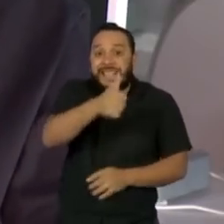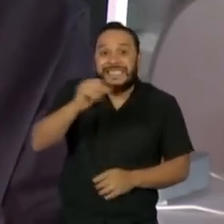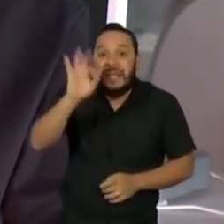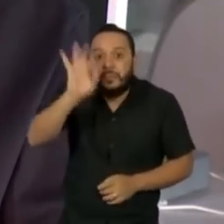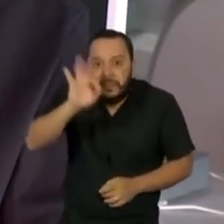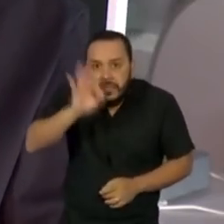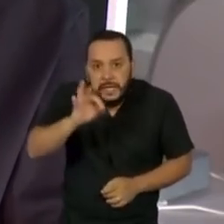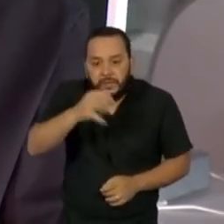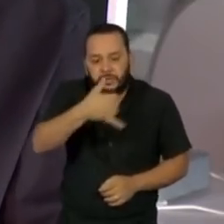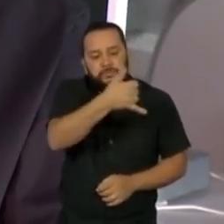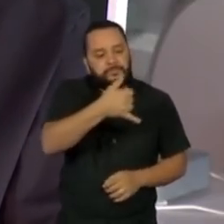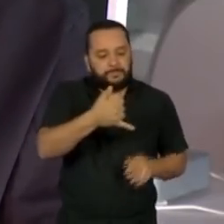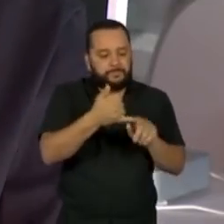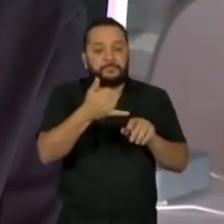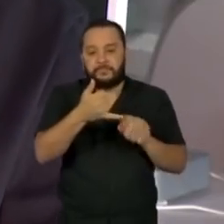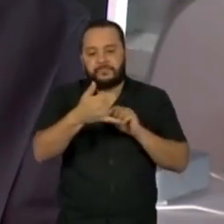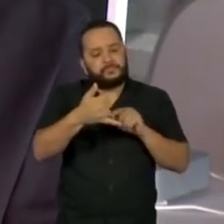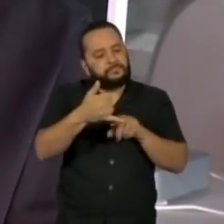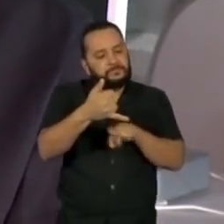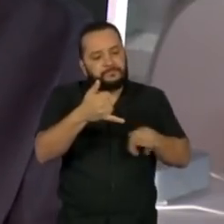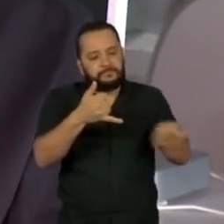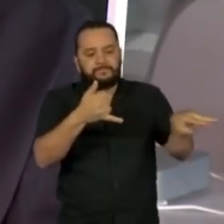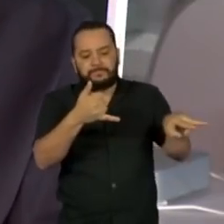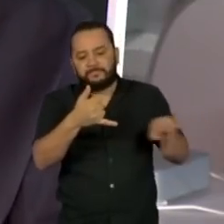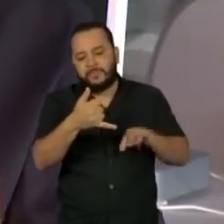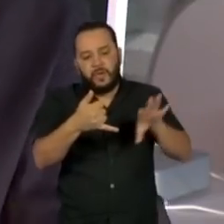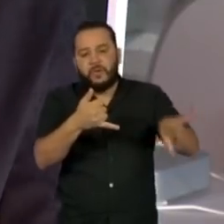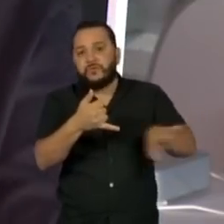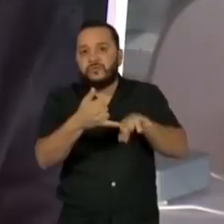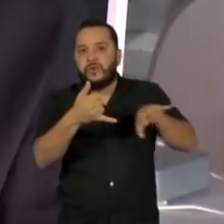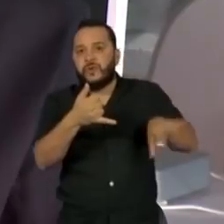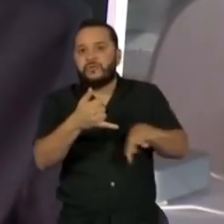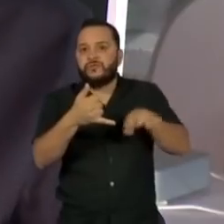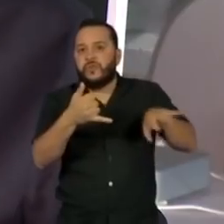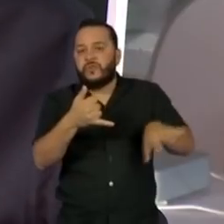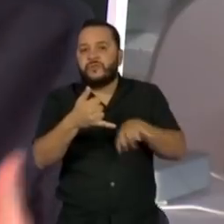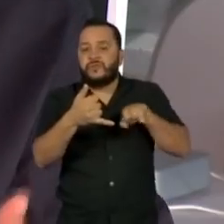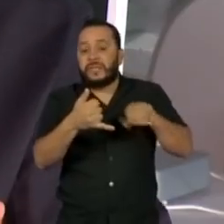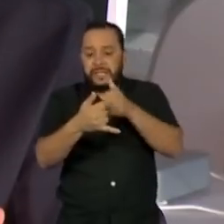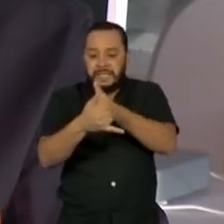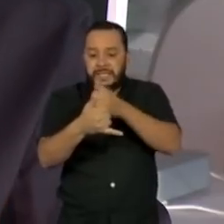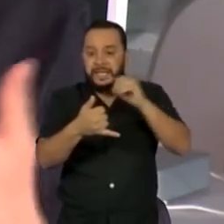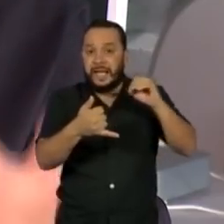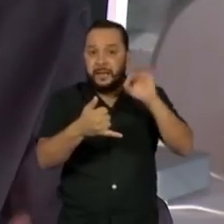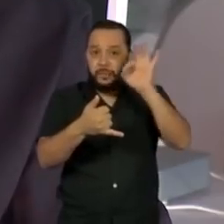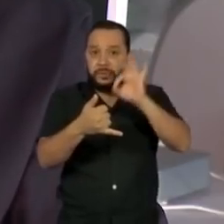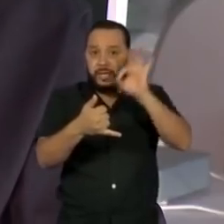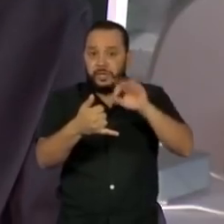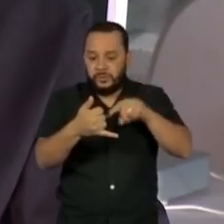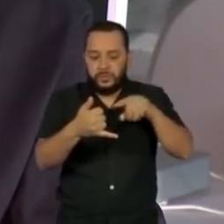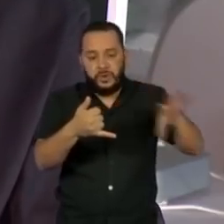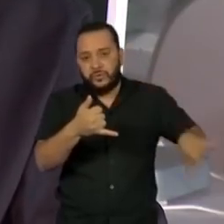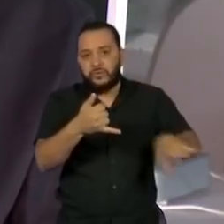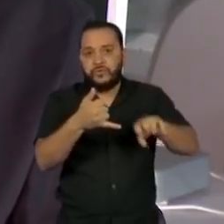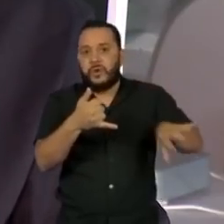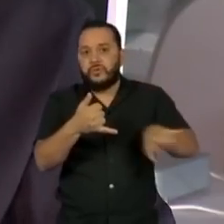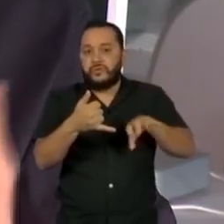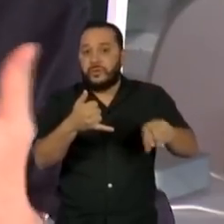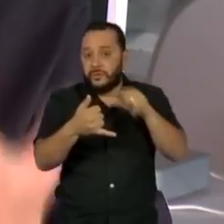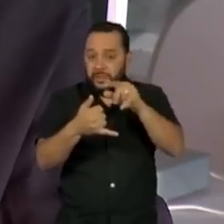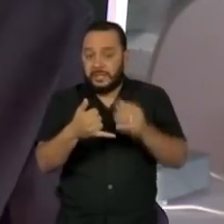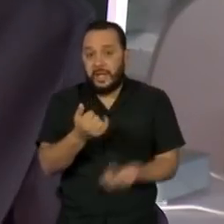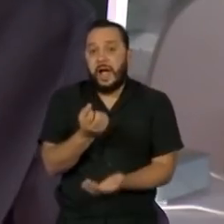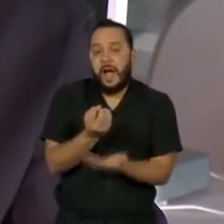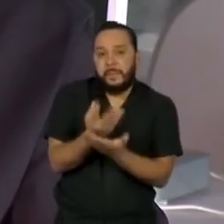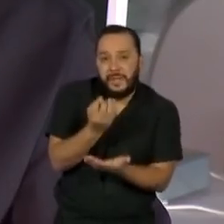lítio se preservam e você está consumindo energia direto da rede elétrica. E isso, dependendo do número dos aplicativos que você